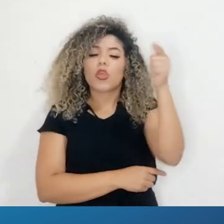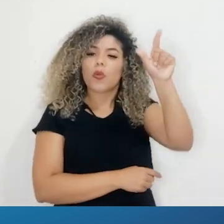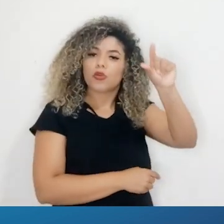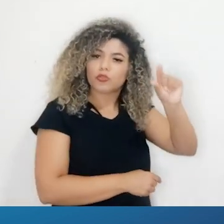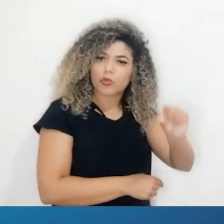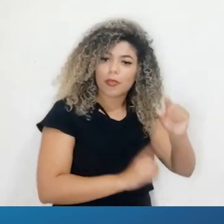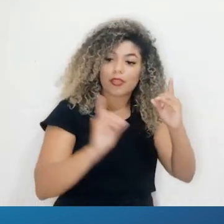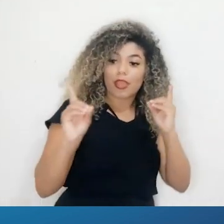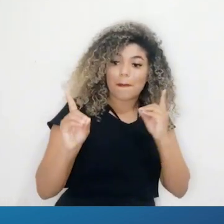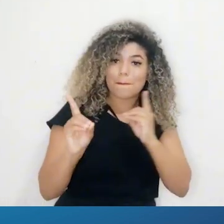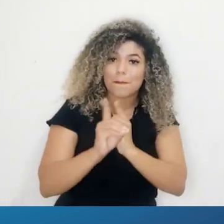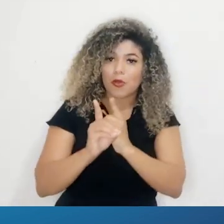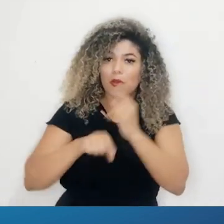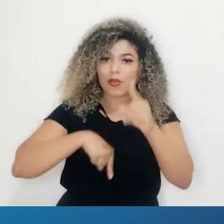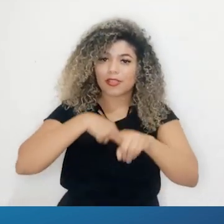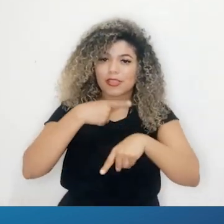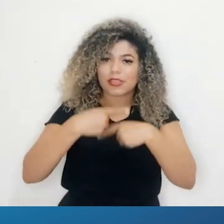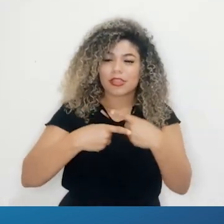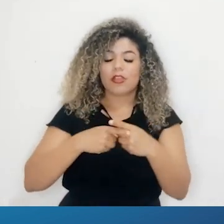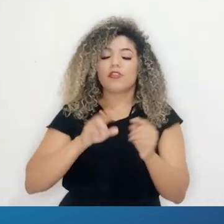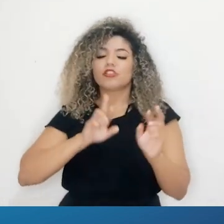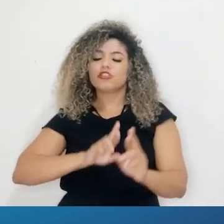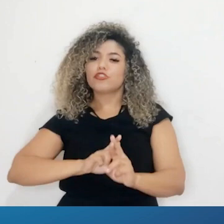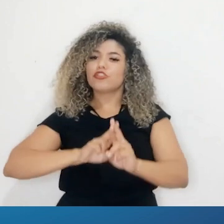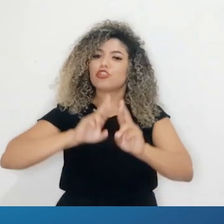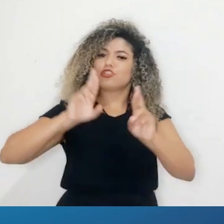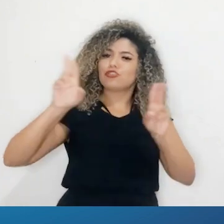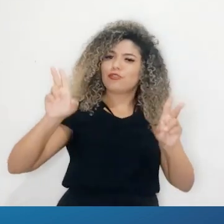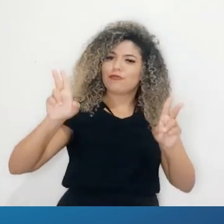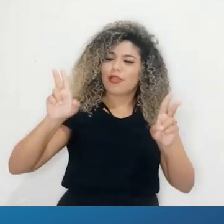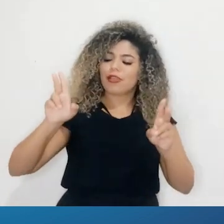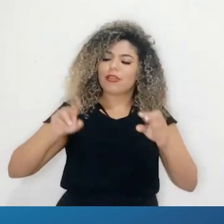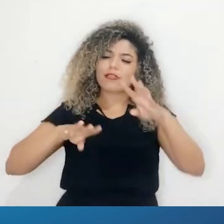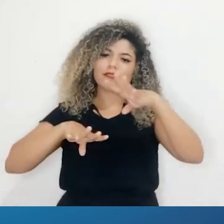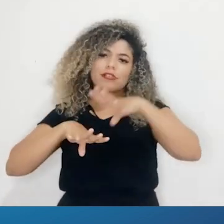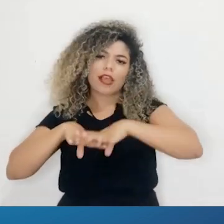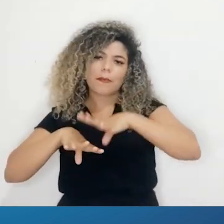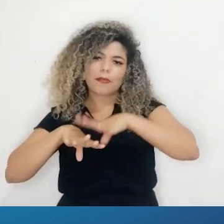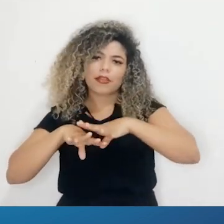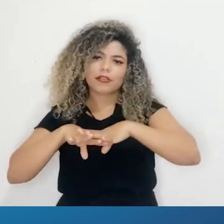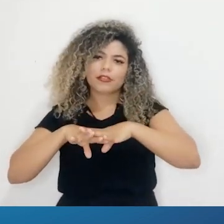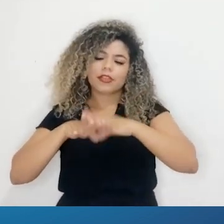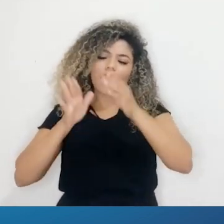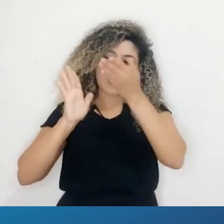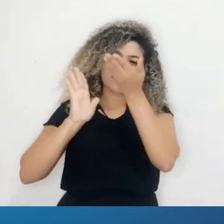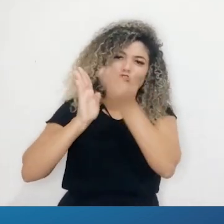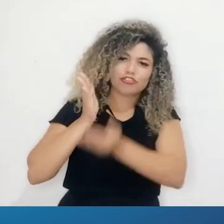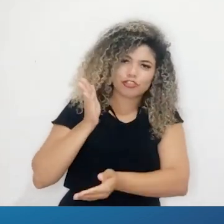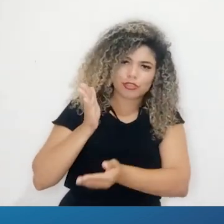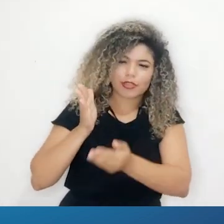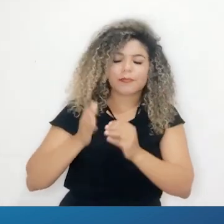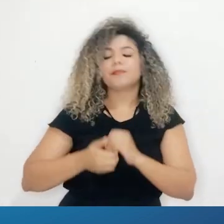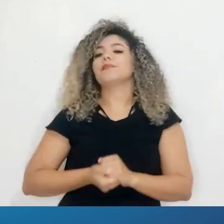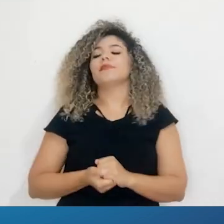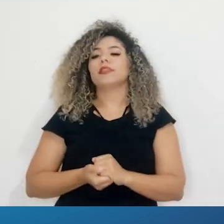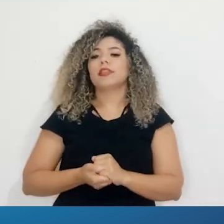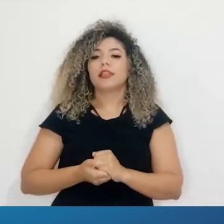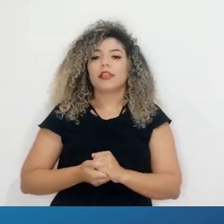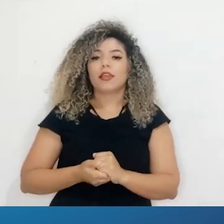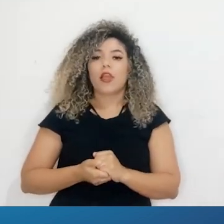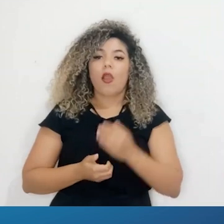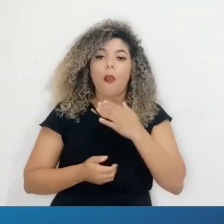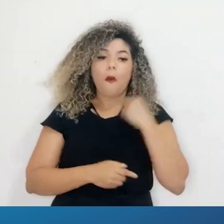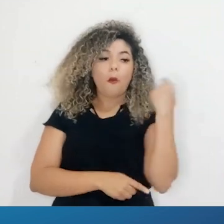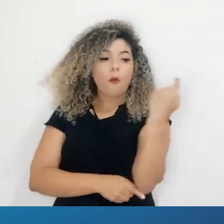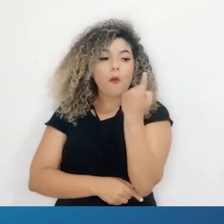após encontrarmos Vamos fazer uma diferença diferença na matemática é uma subtração temos então que